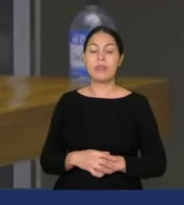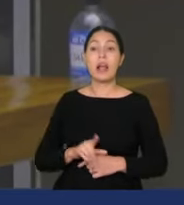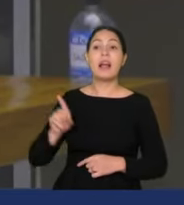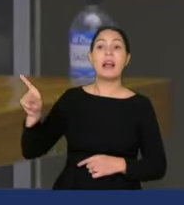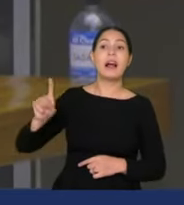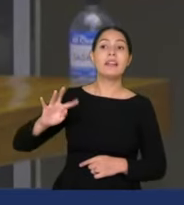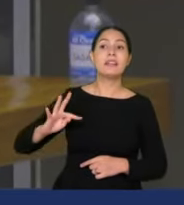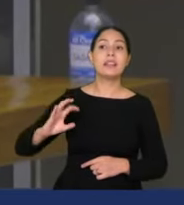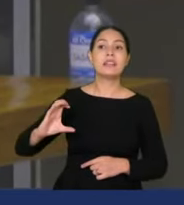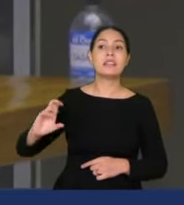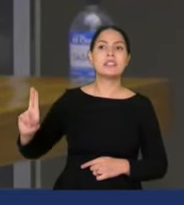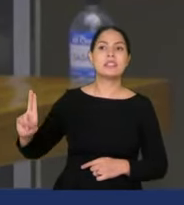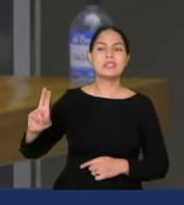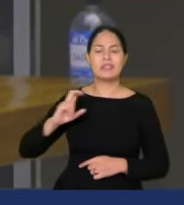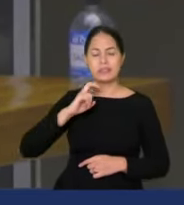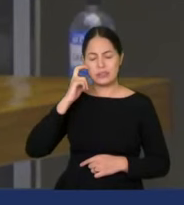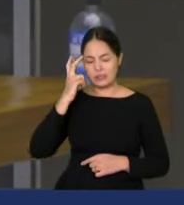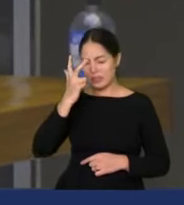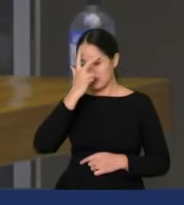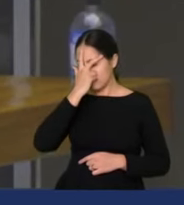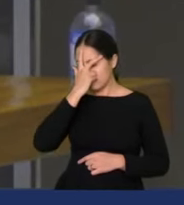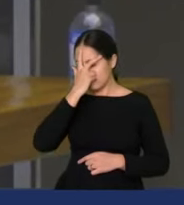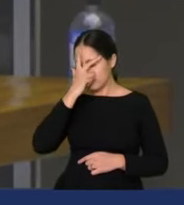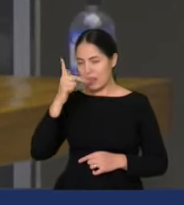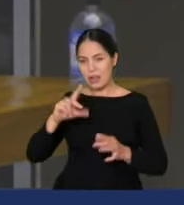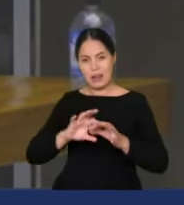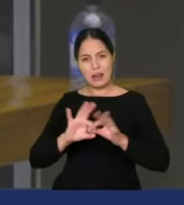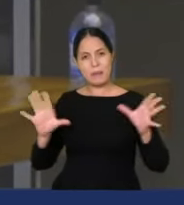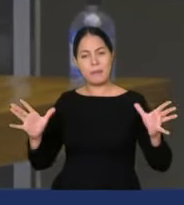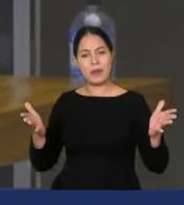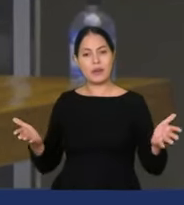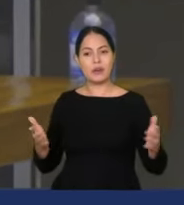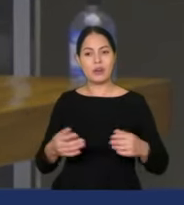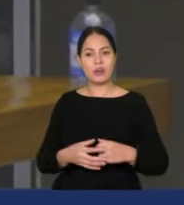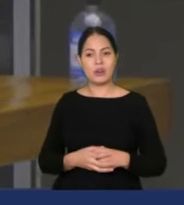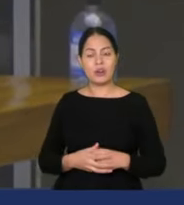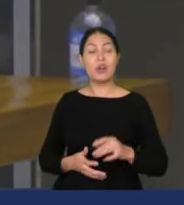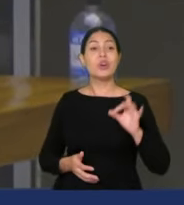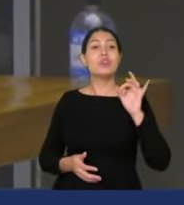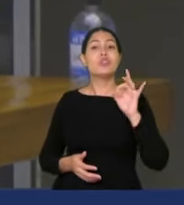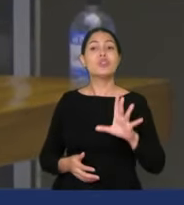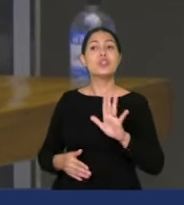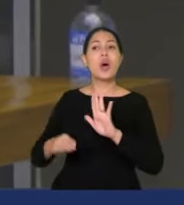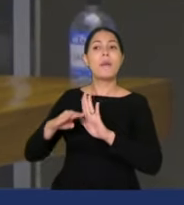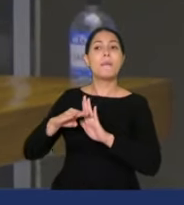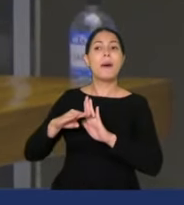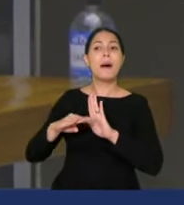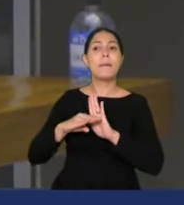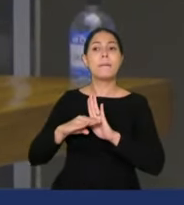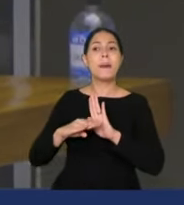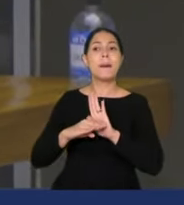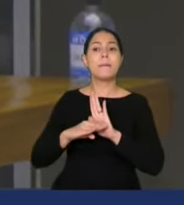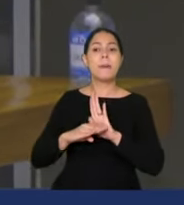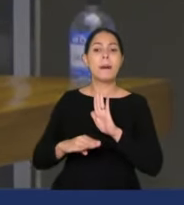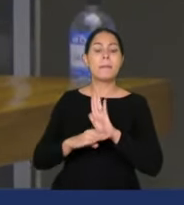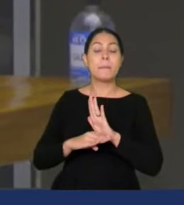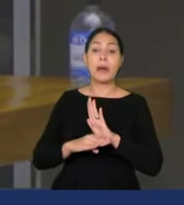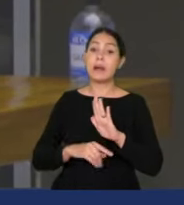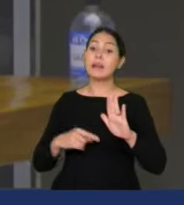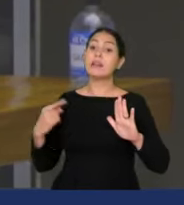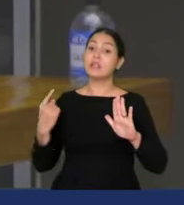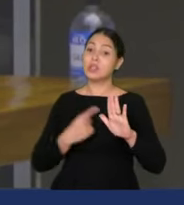passar, colocou lá apenas recomendações e determinações que esperamos